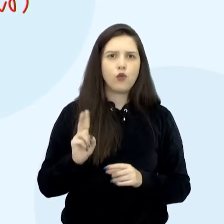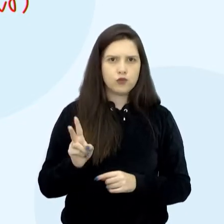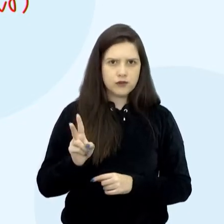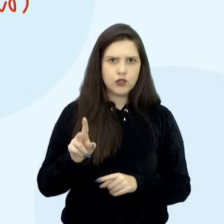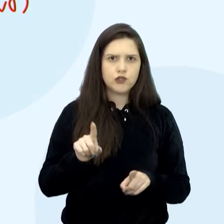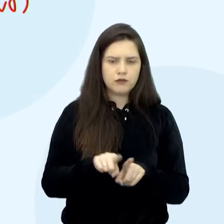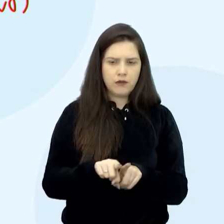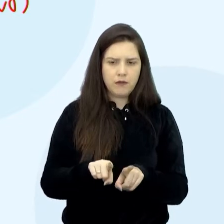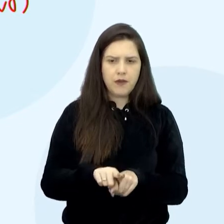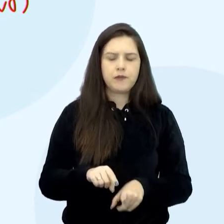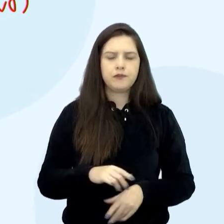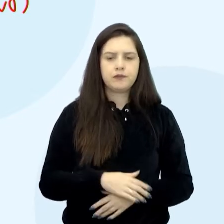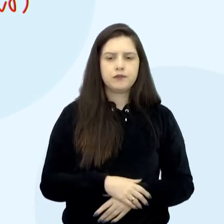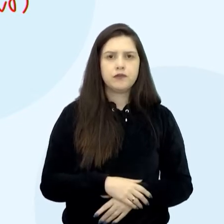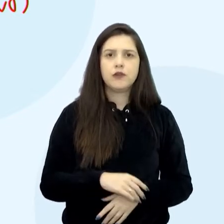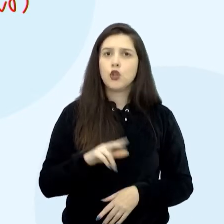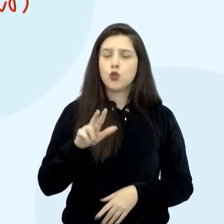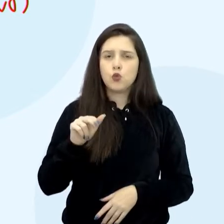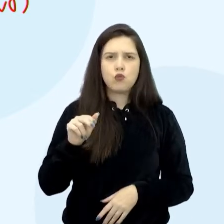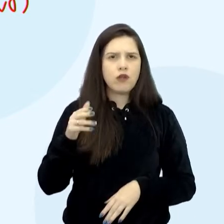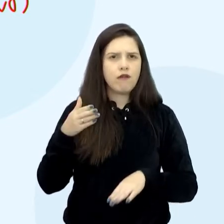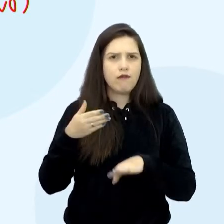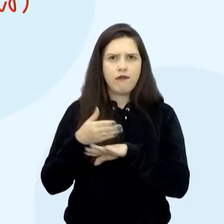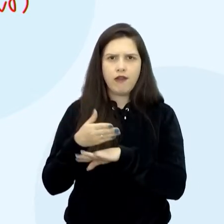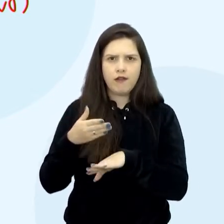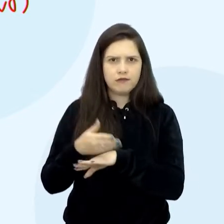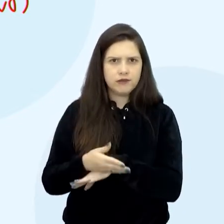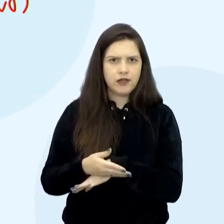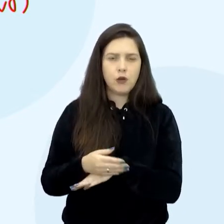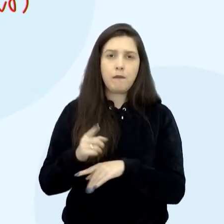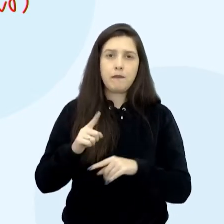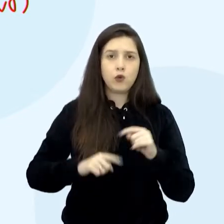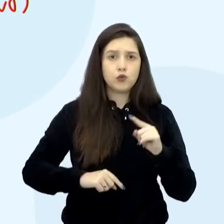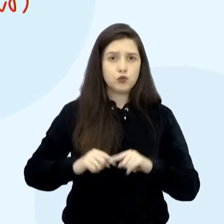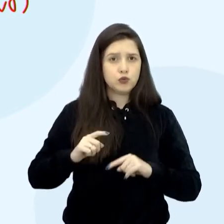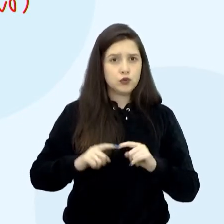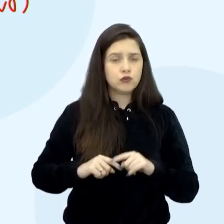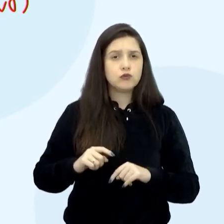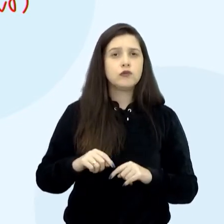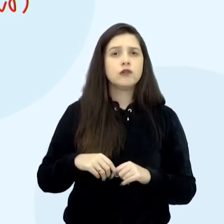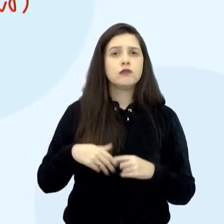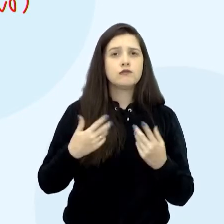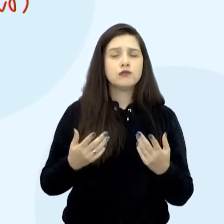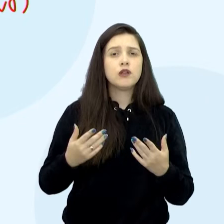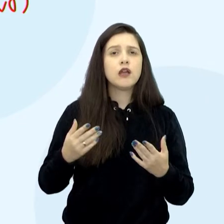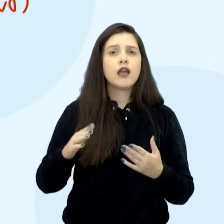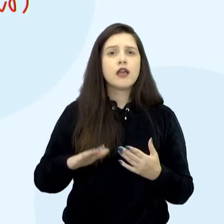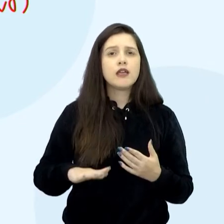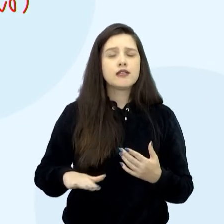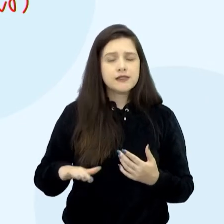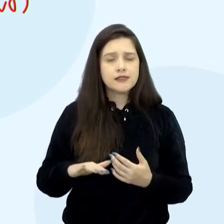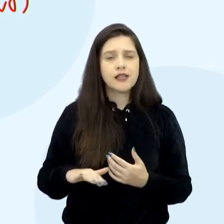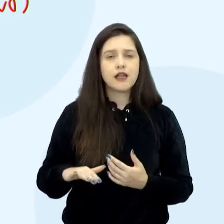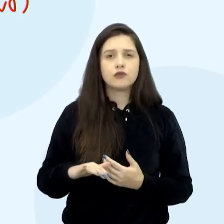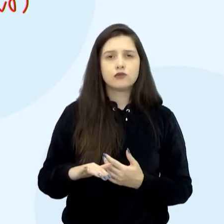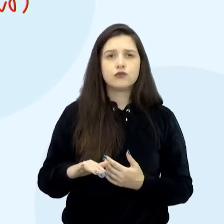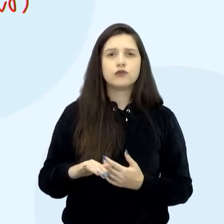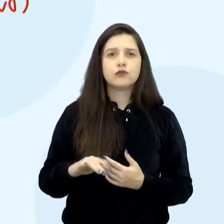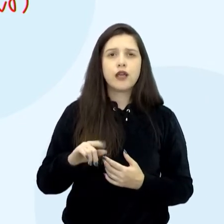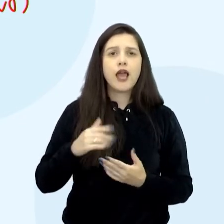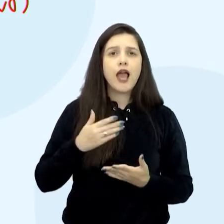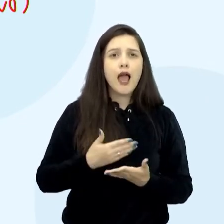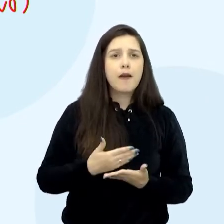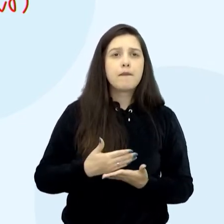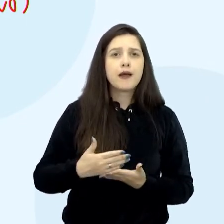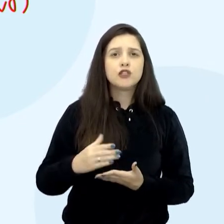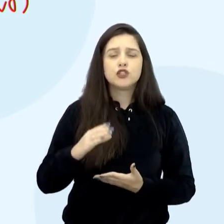bem? Lembrando que nunca vai entrar reagentes e produtos que estejam no estado sólido, porque a partir de